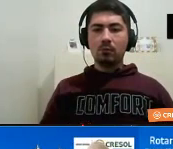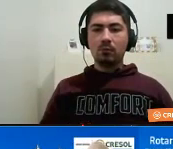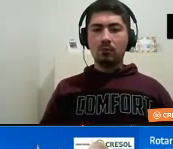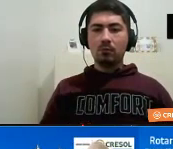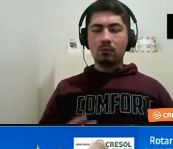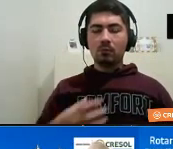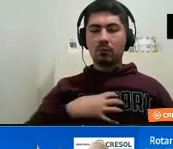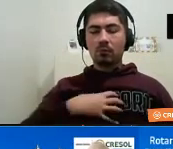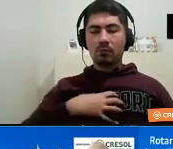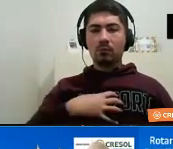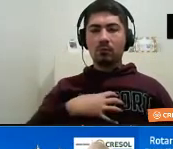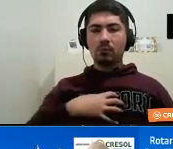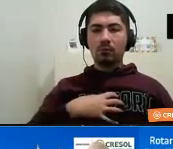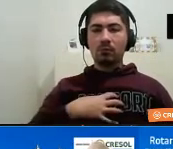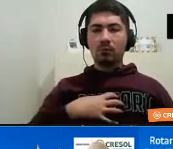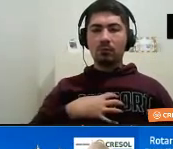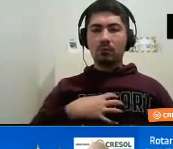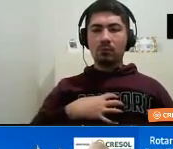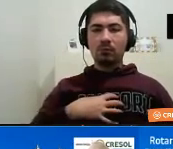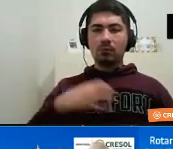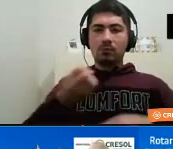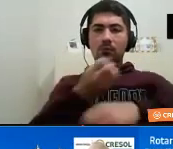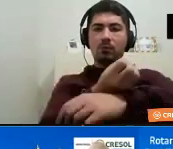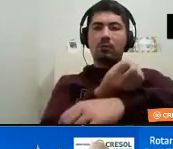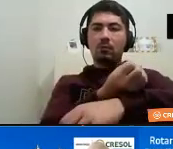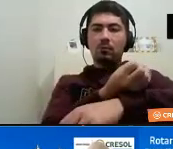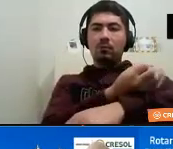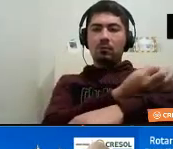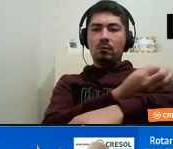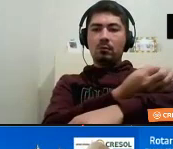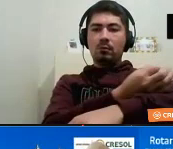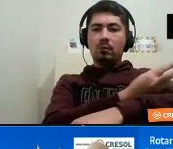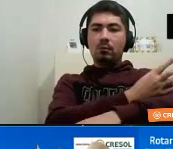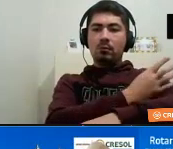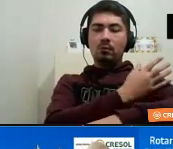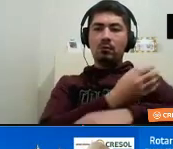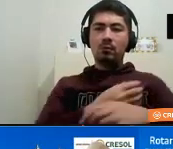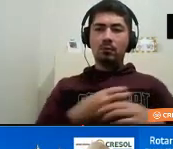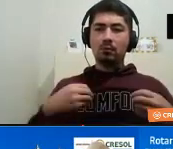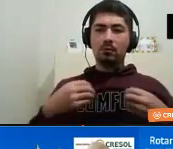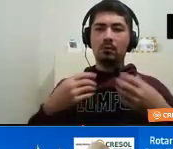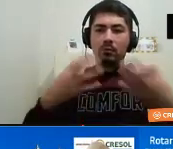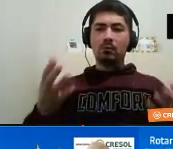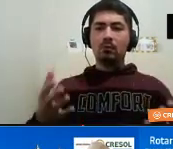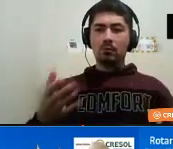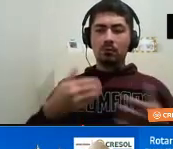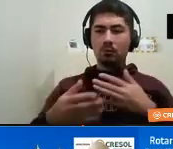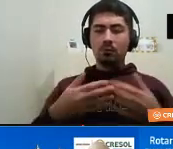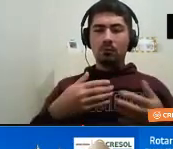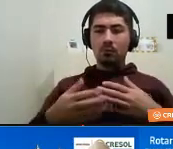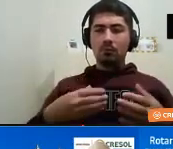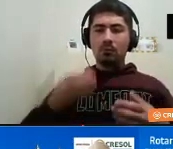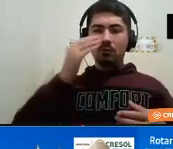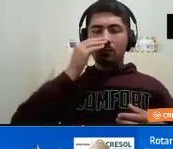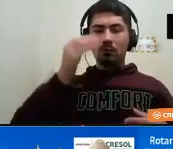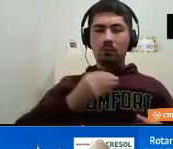quando eu olhei aquilo, me arrepiei. Falei, puxa vida, você entregar a vida assim, sem mais, sem menos, mas tinha